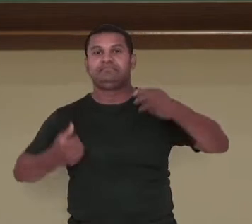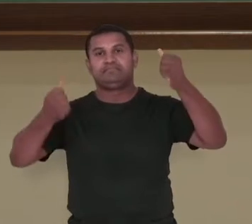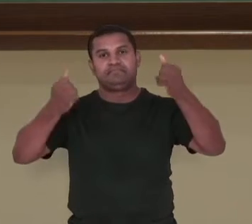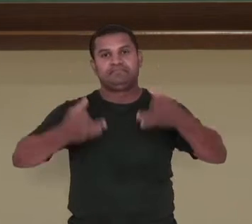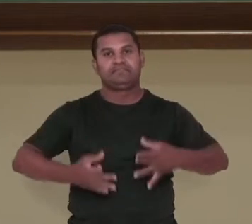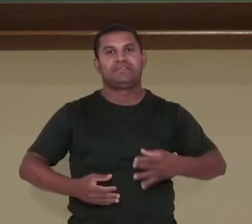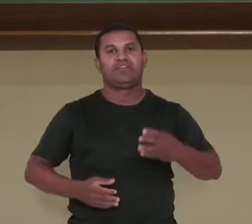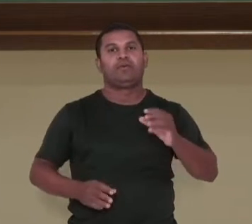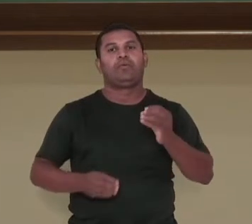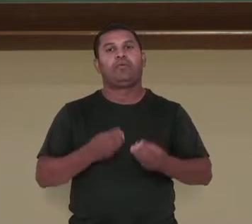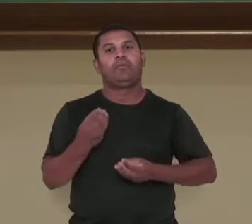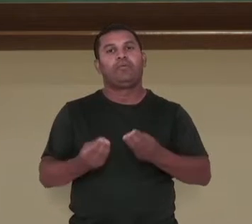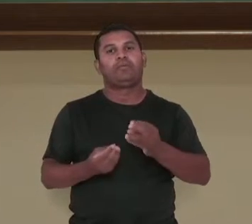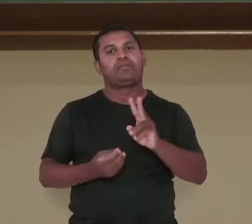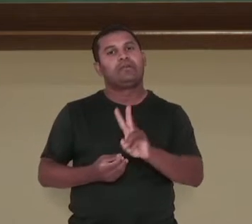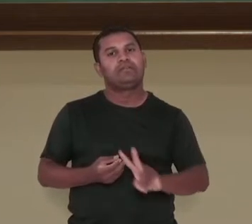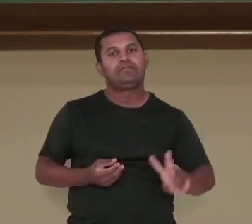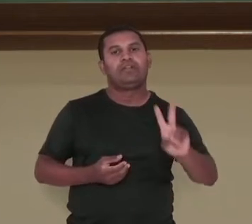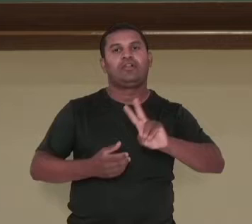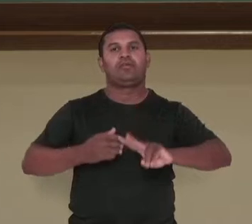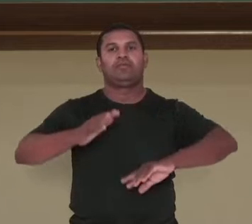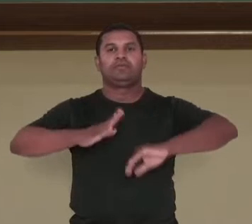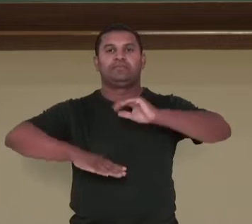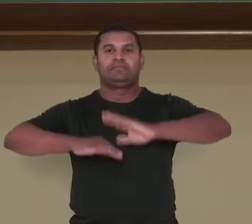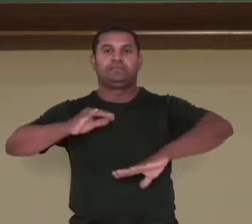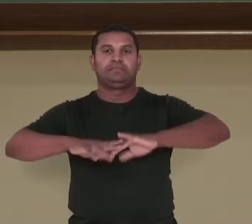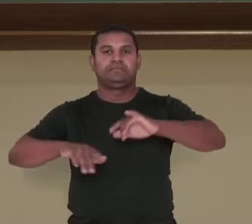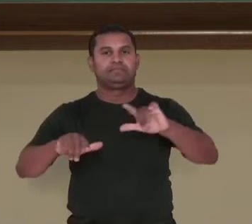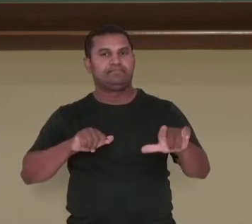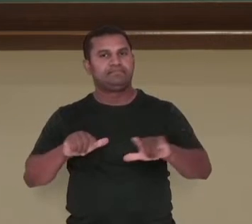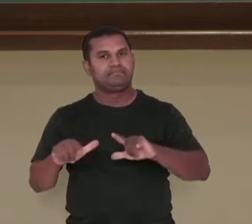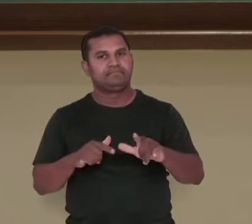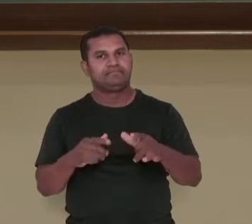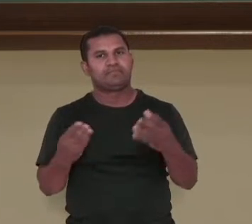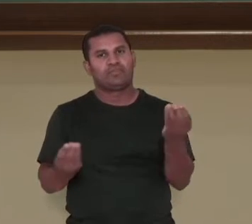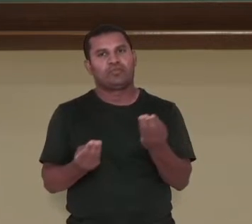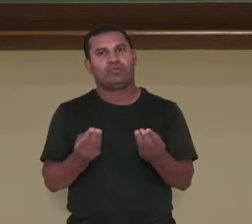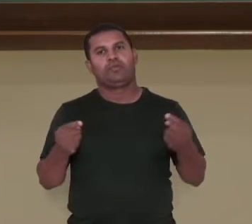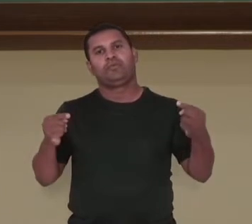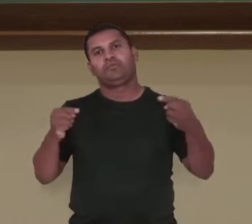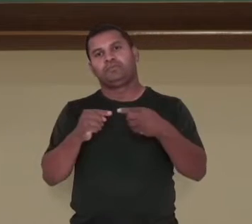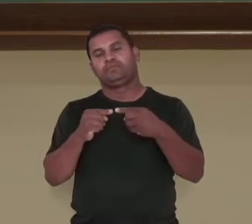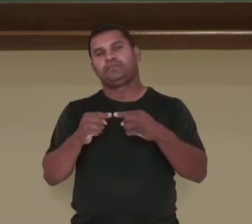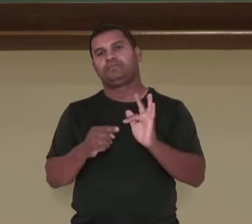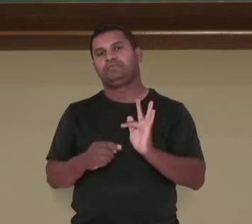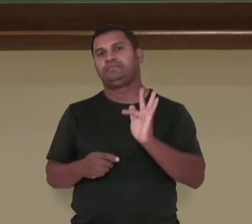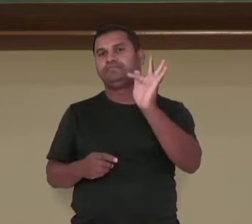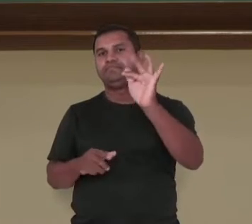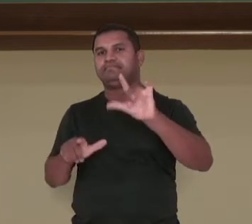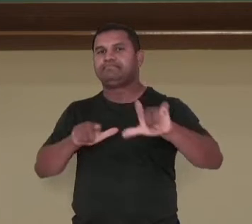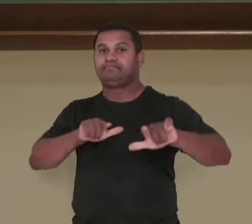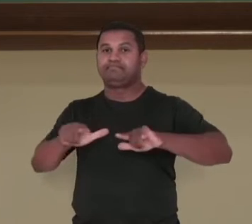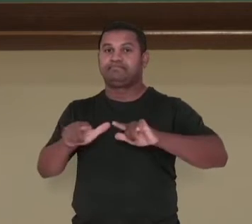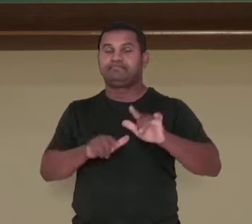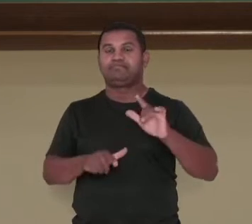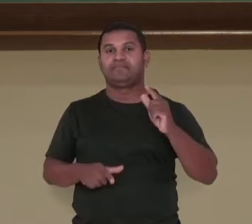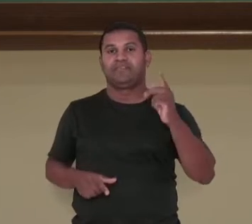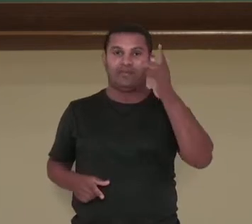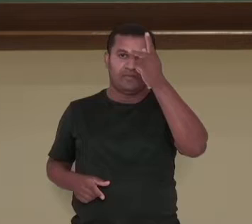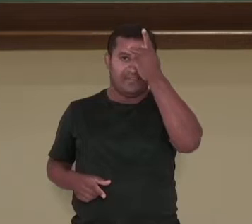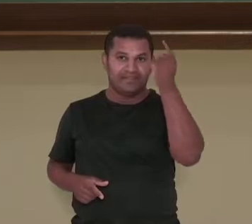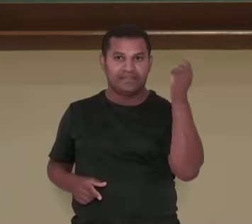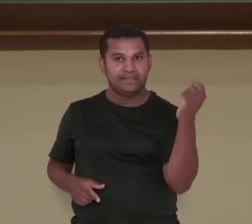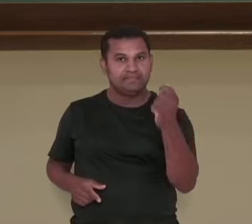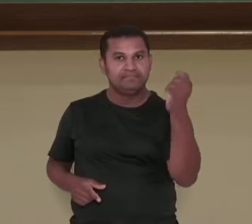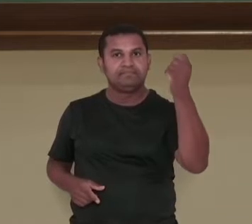valores profissionais. Nos preparando aí para o mundo do trabalho, para a vida adulta. E aí, já falamos sobre